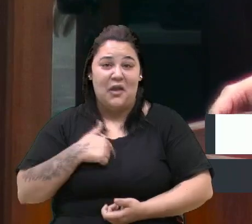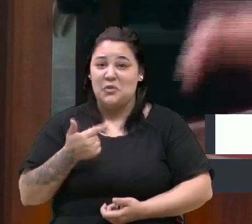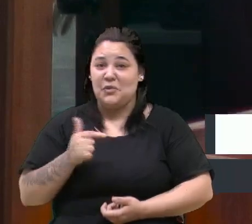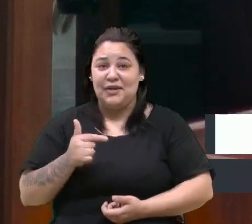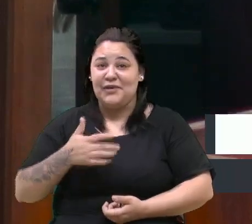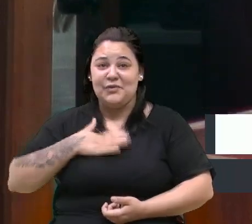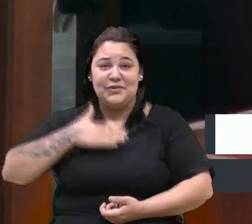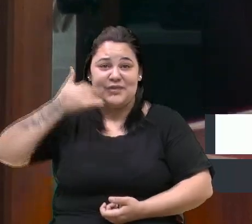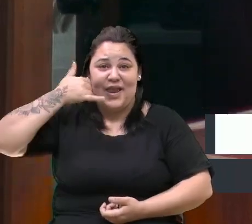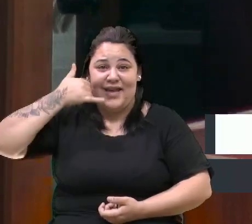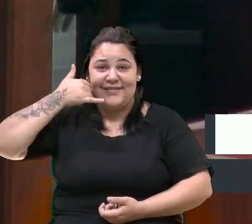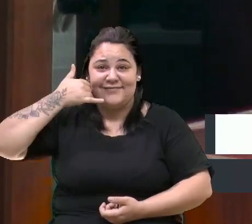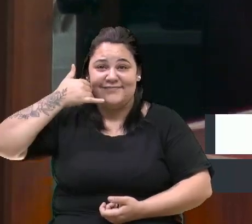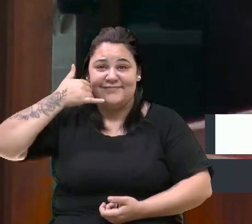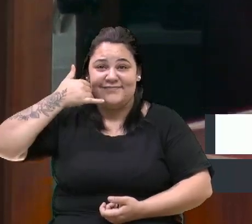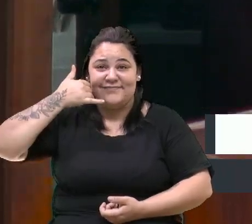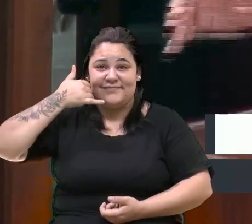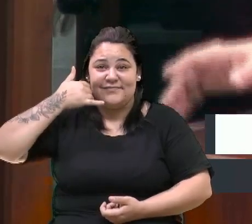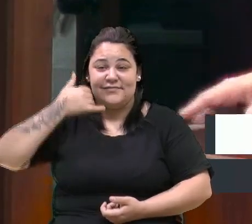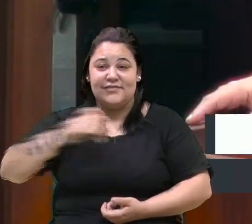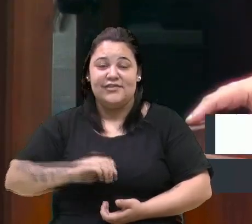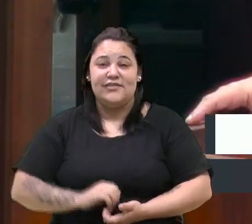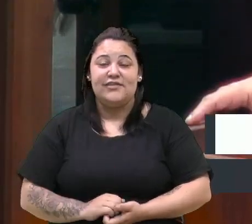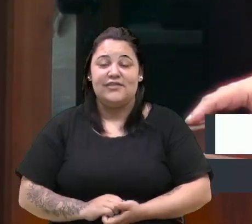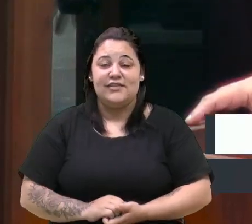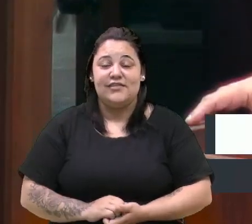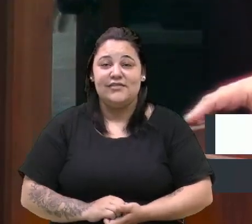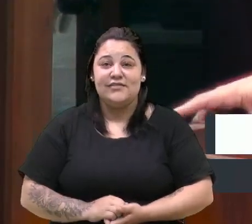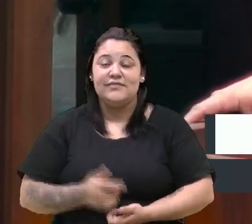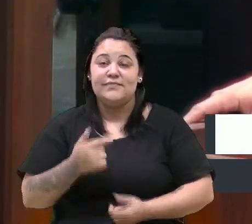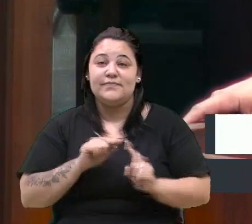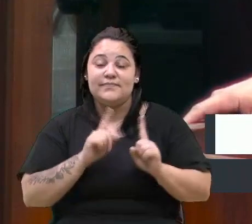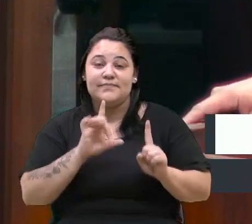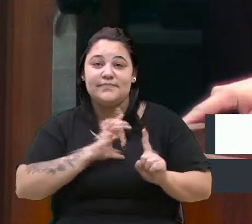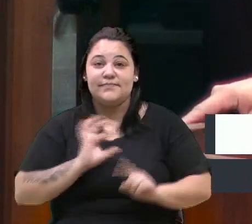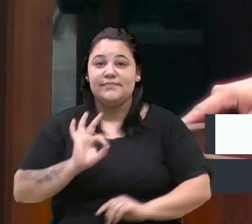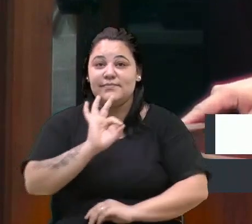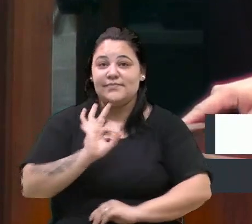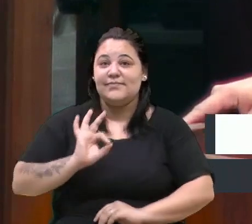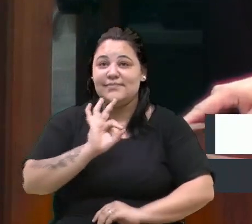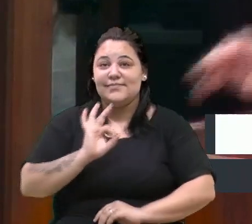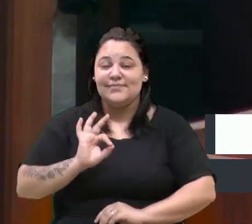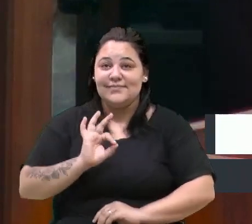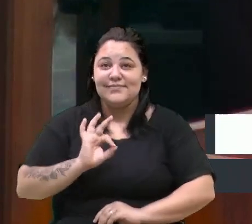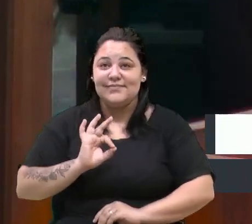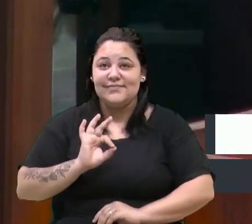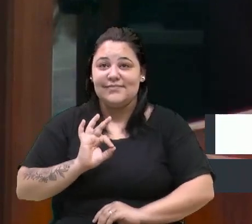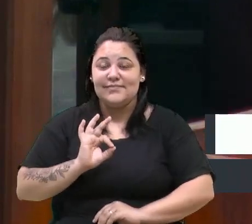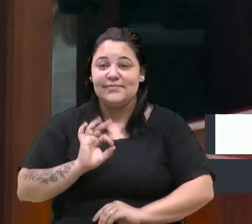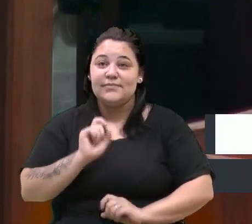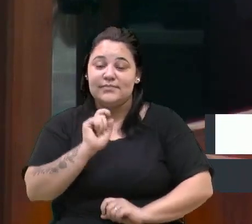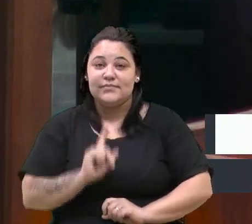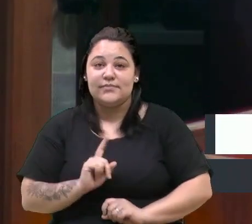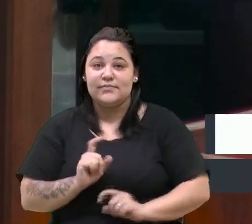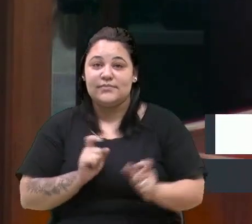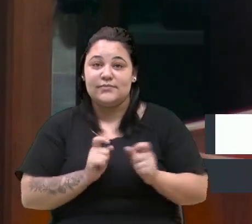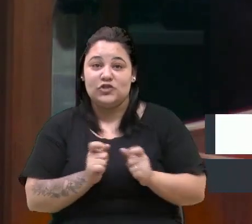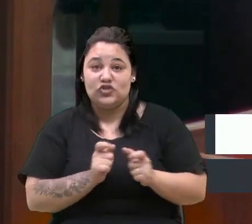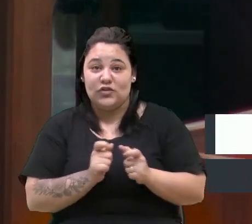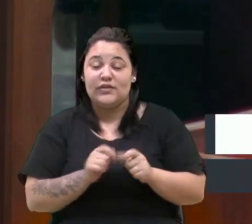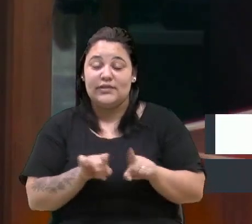celular, mas nós temos aí uma proporção muito alta, né? A vereadora Estela está dizendo que tem e joga, vai nos fazer